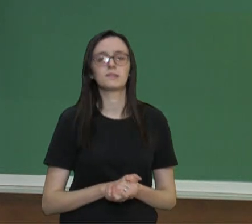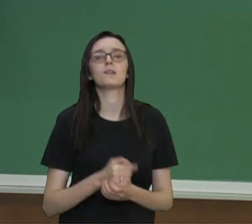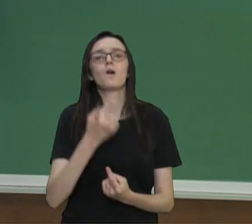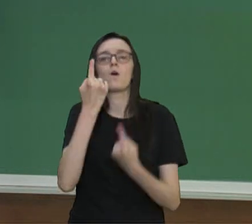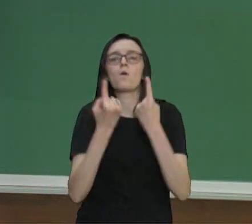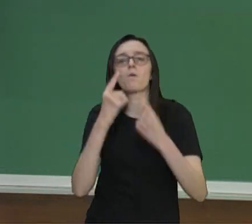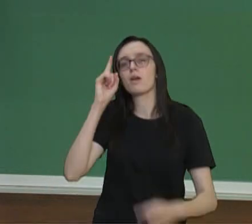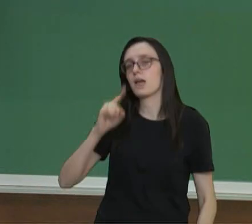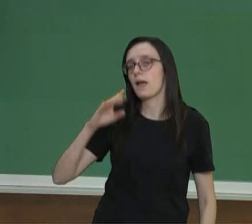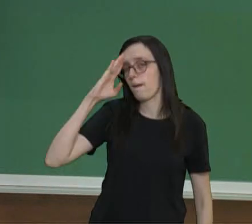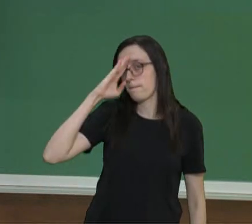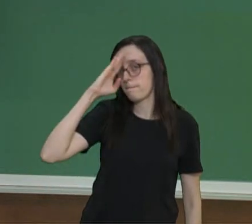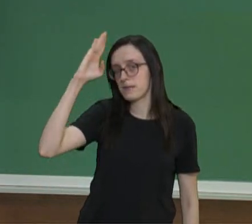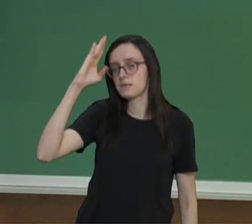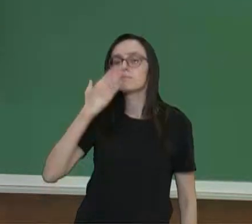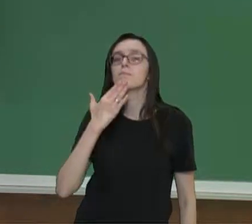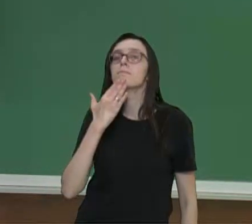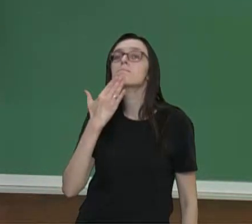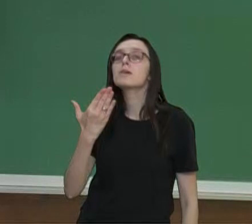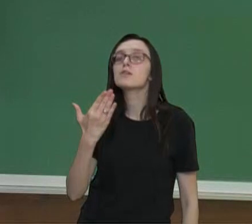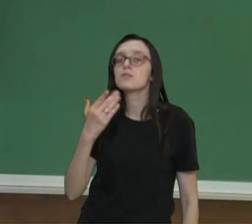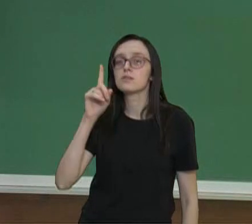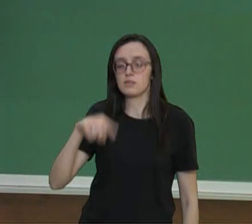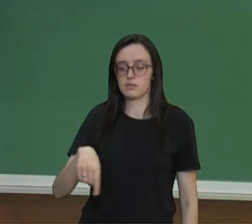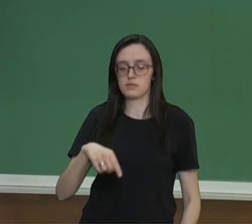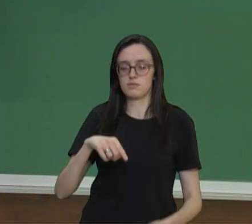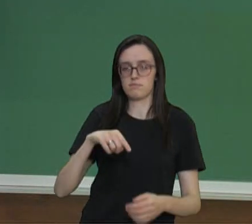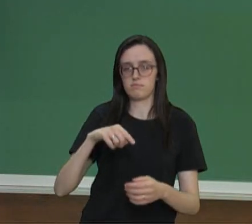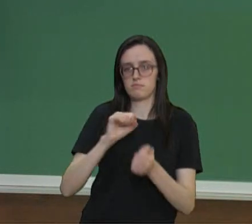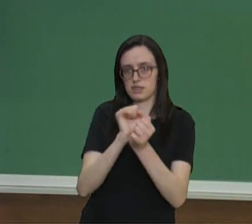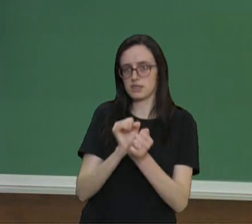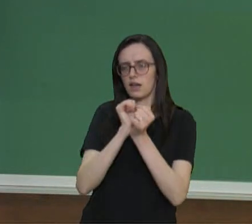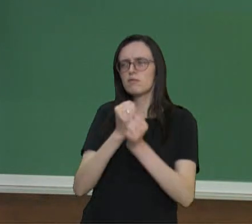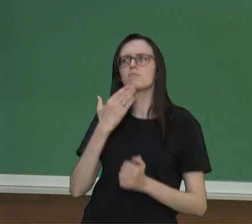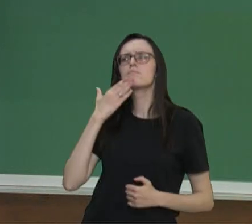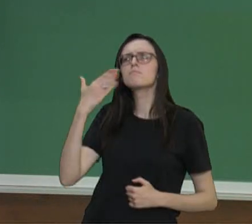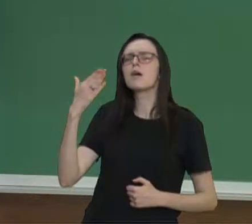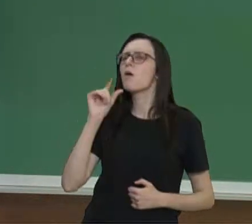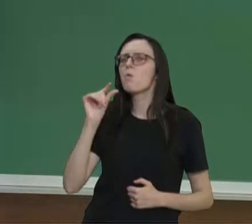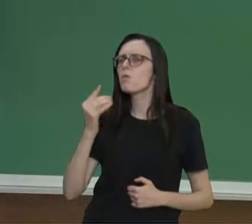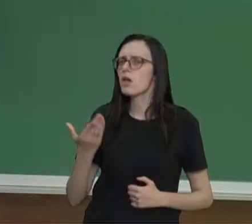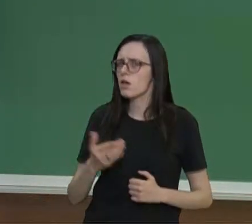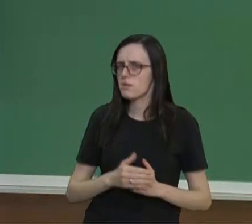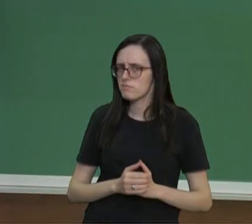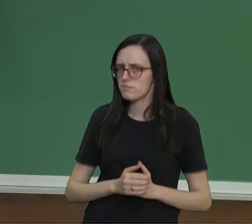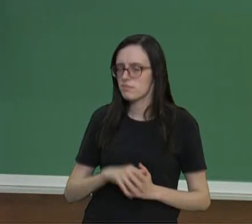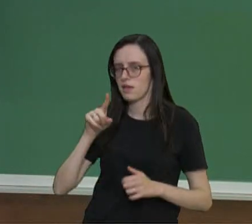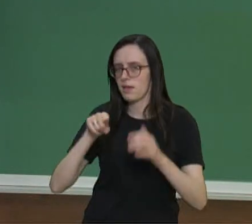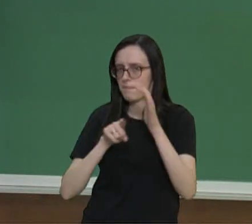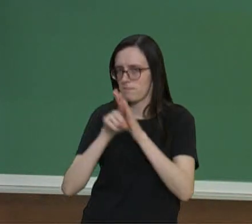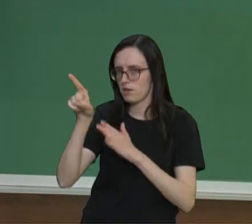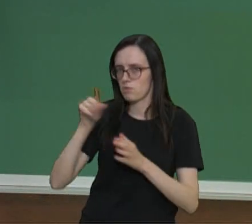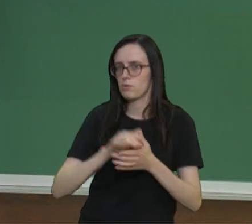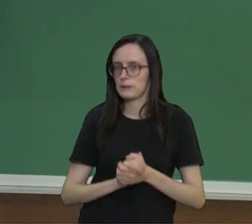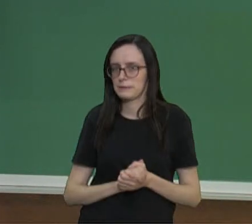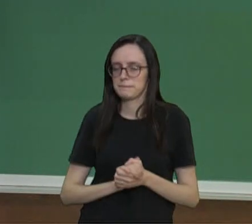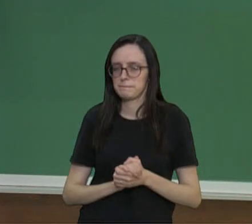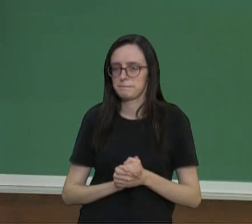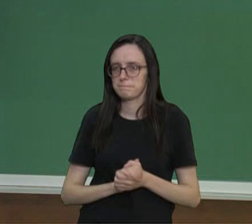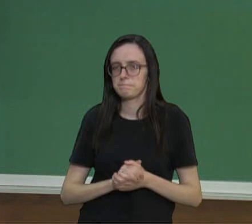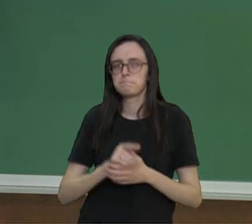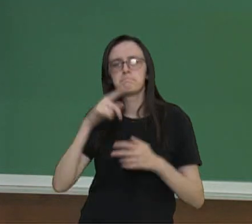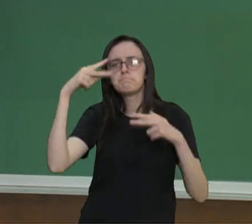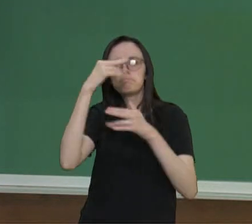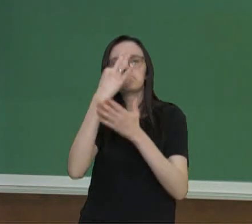quais são as principais reivindicações dos escravos? O que eles estão pedindo? É a pergunta. O que eles estão pedindo aqui